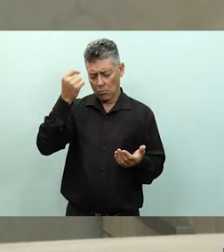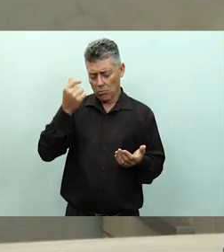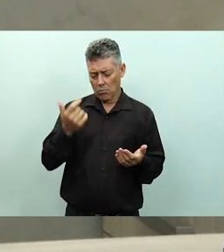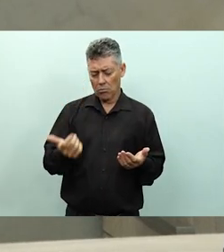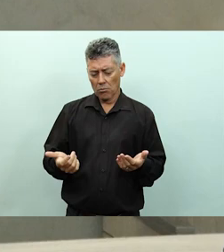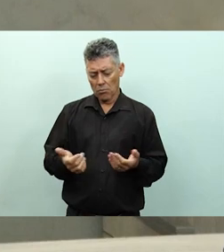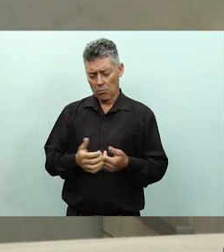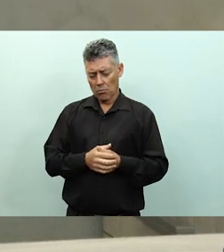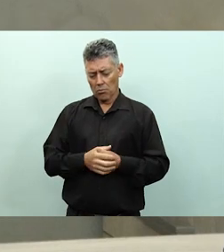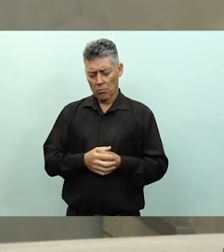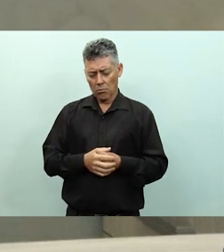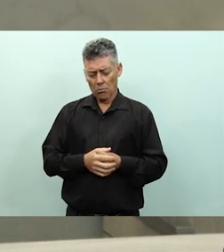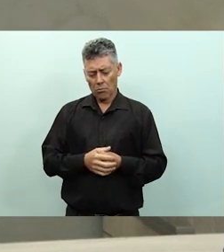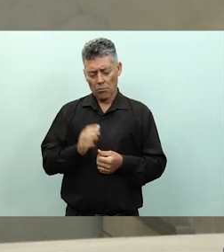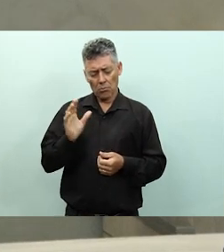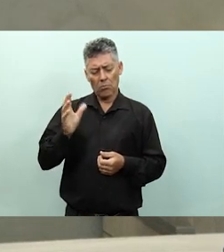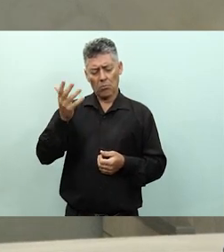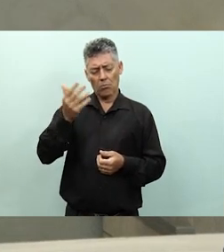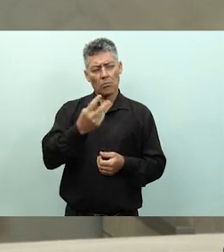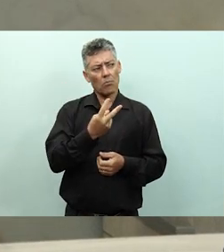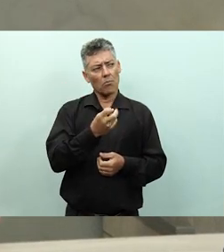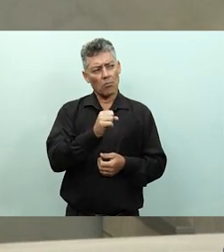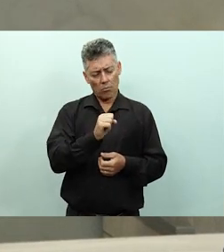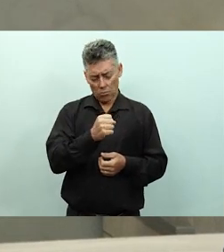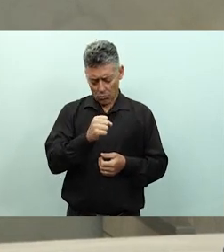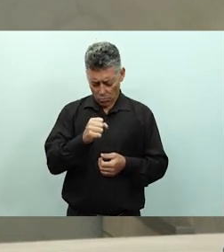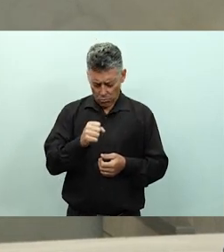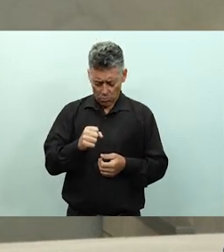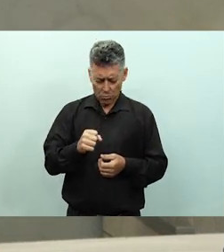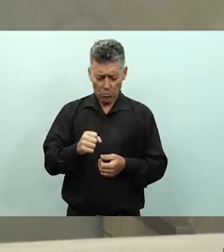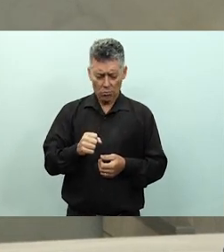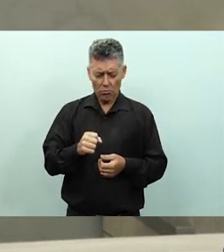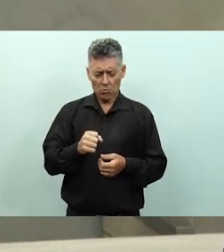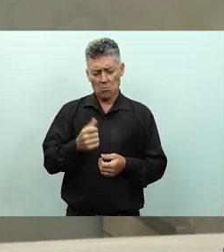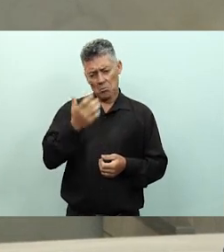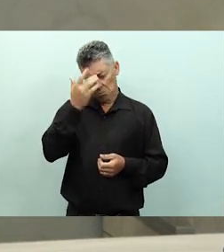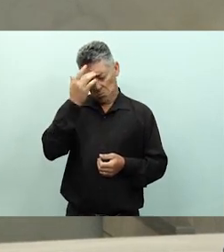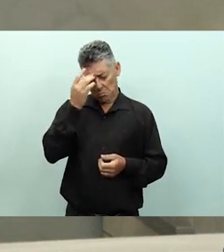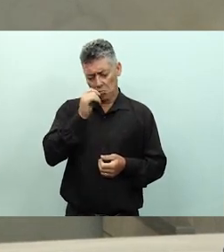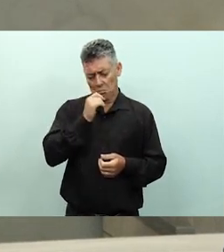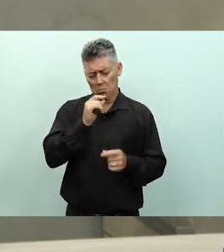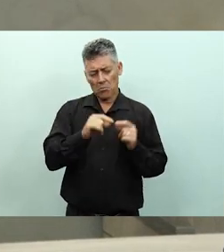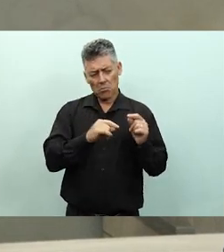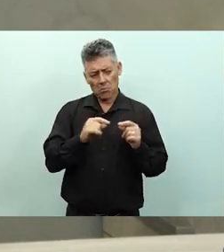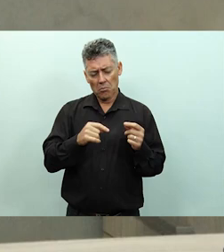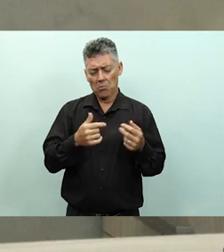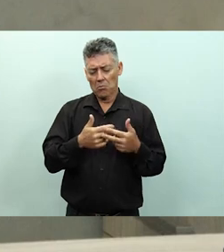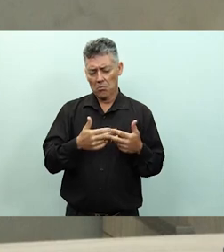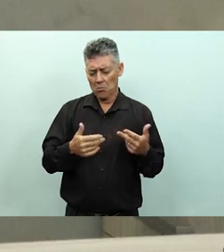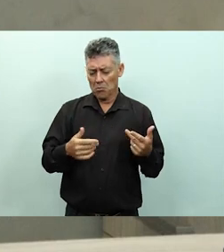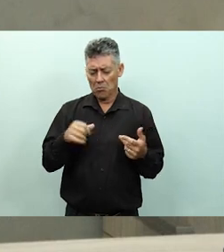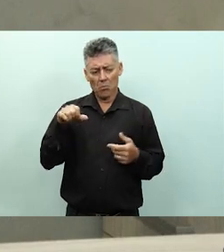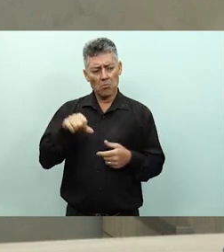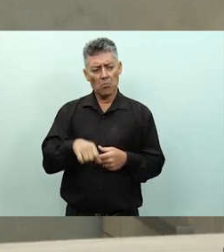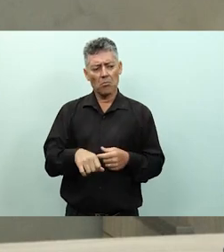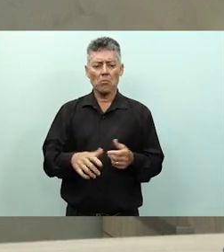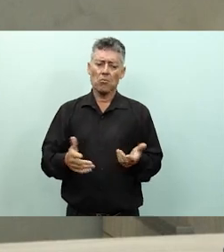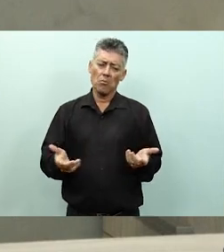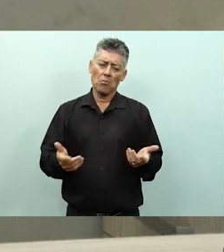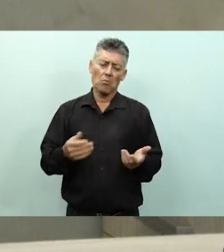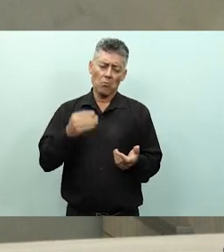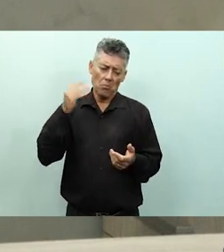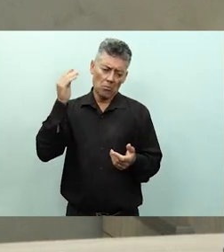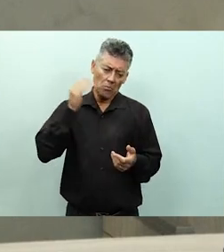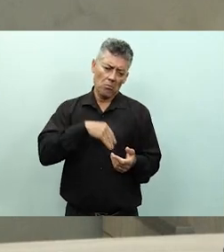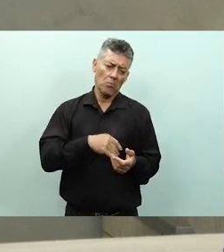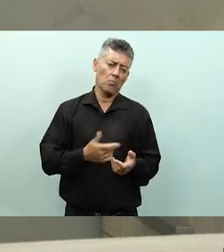eleição. Eu acho que o que aconteceu em 2008, o abalo da sua popularidade, as operações e tal, tal, tal,